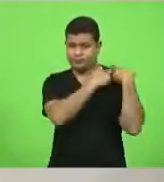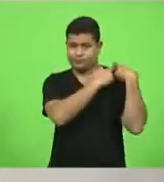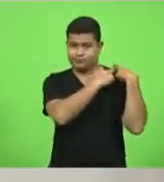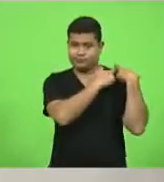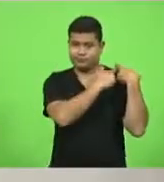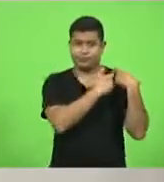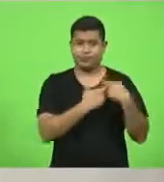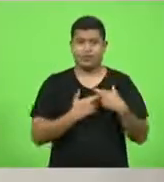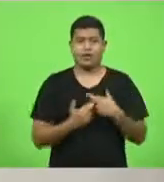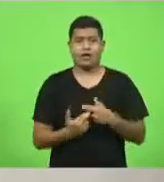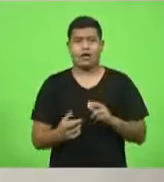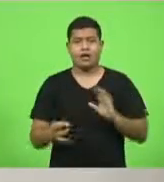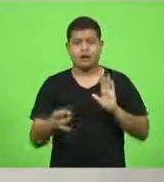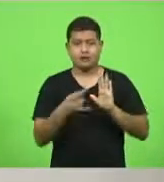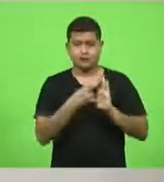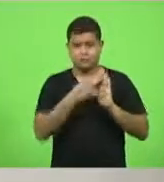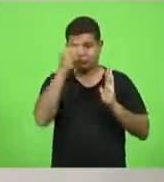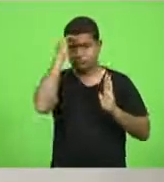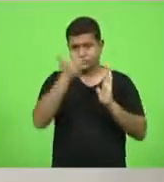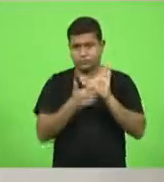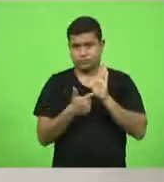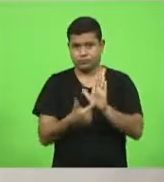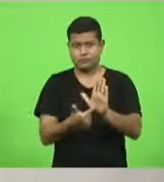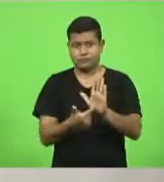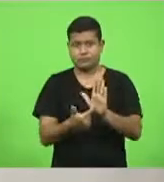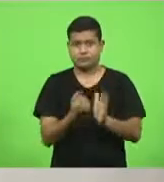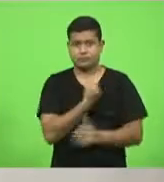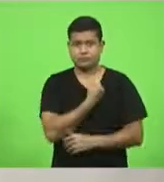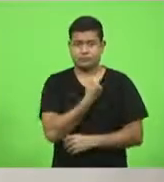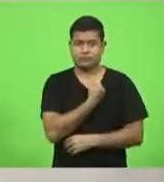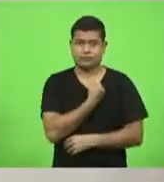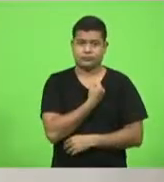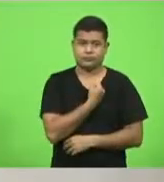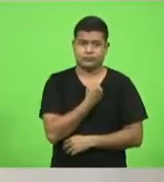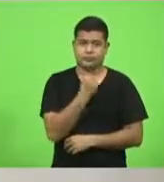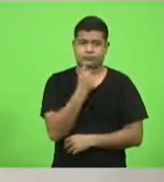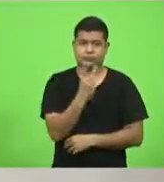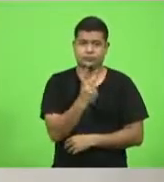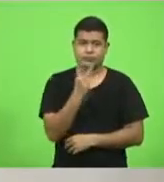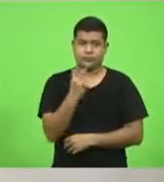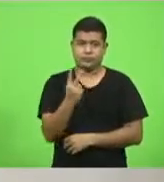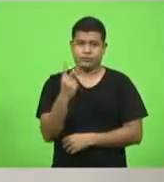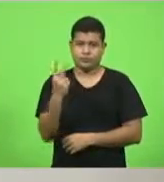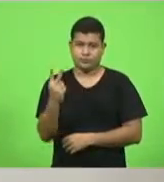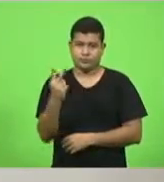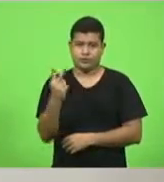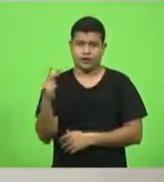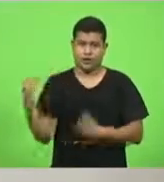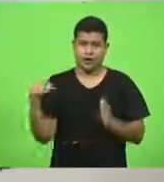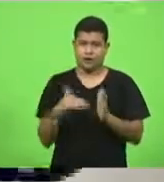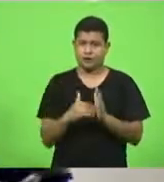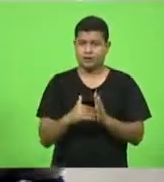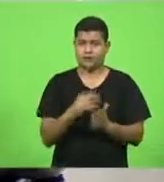interno, as seguintes indicações. Indicação 222 a